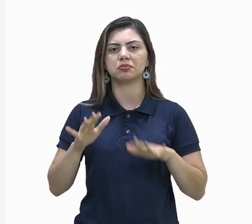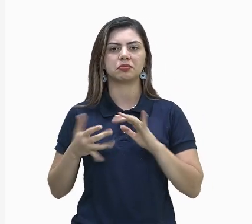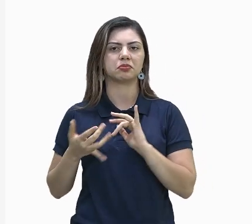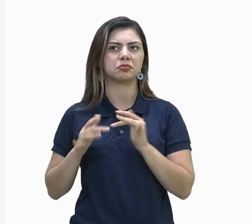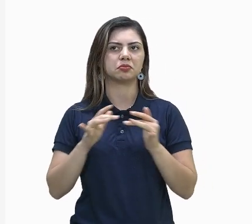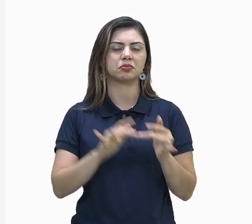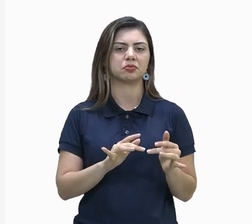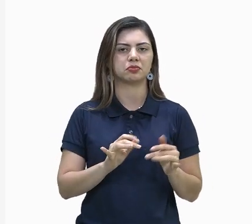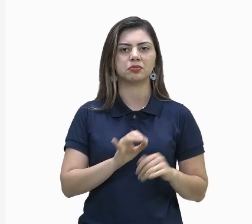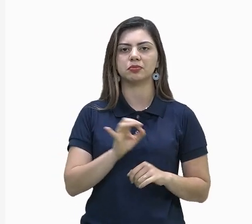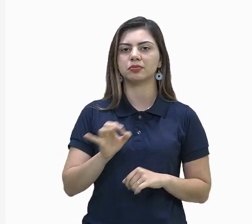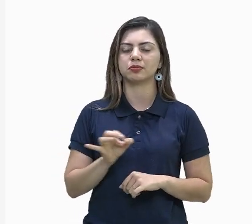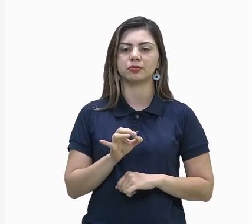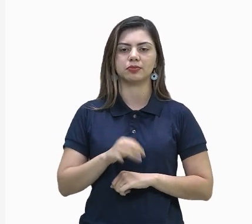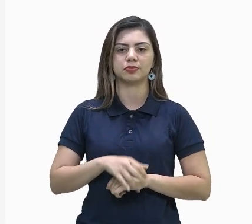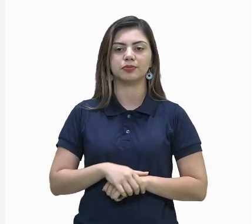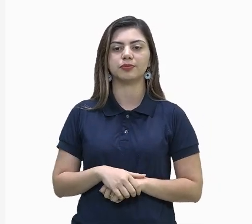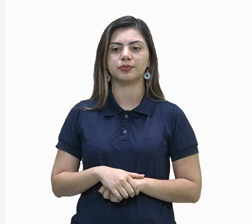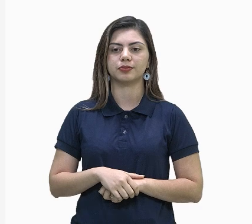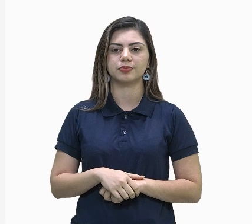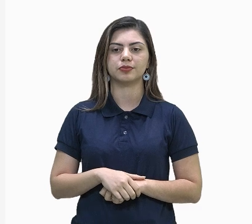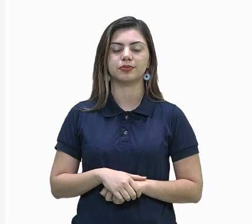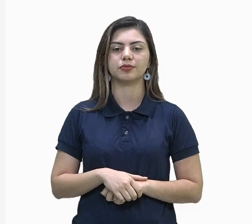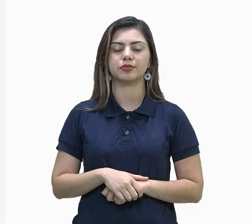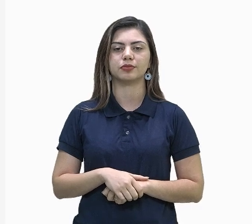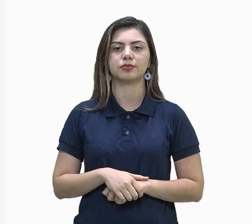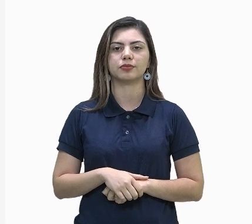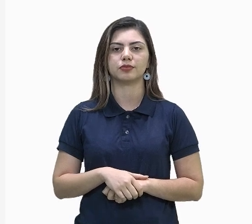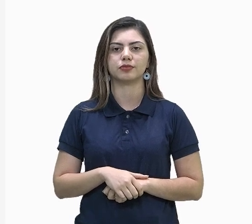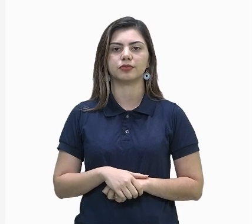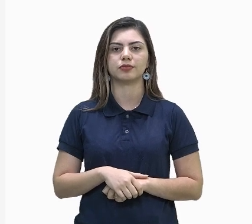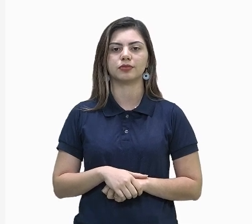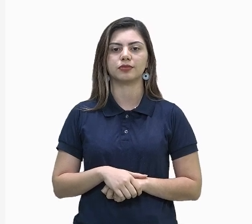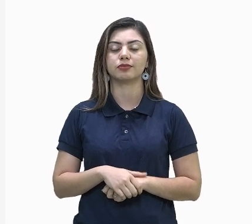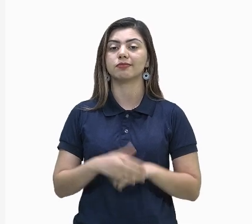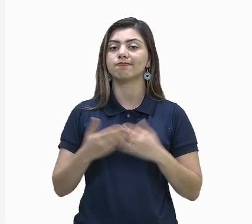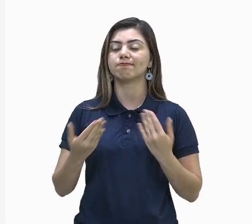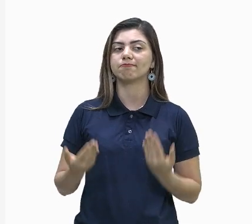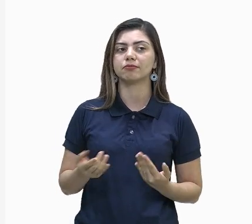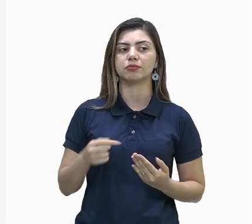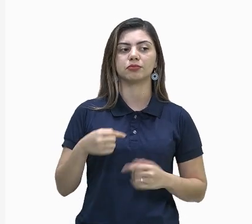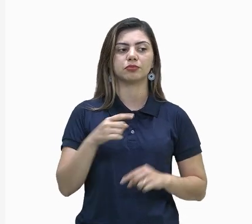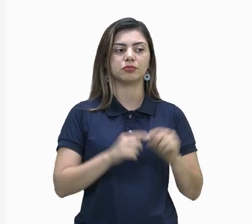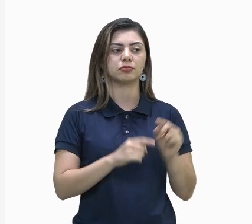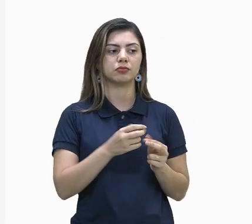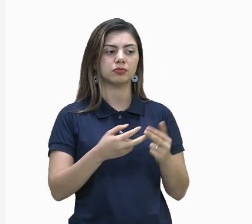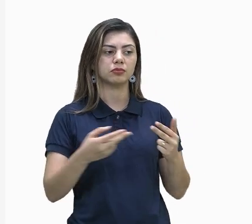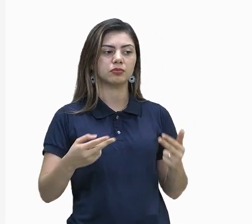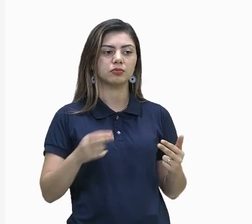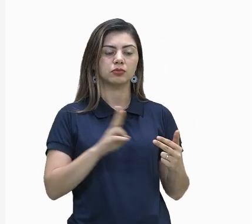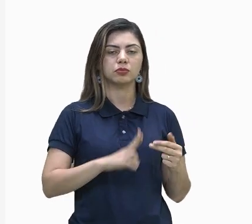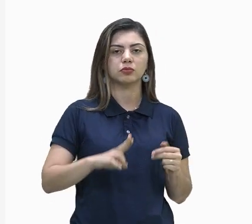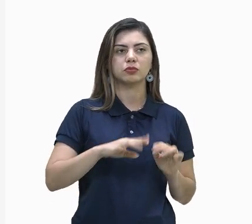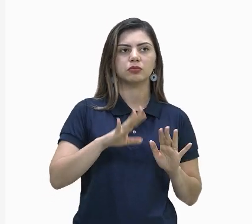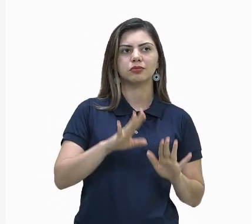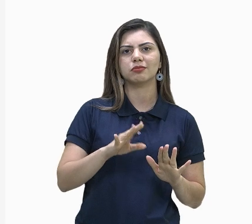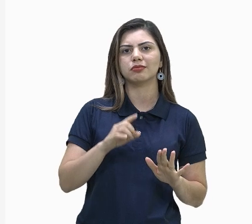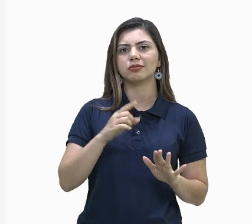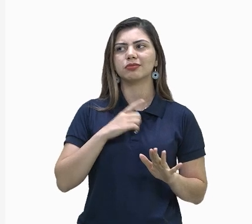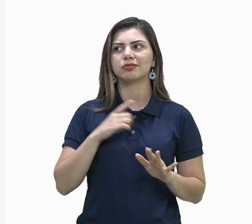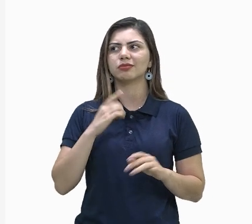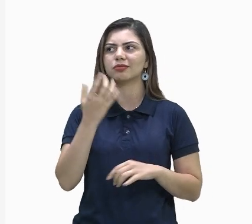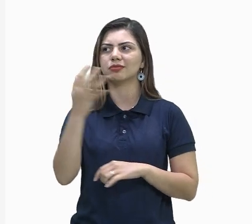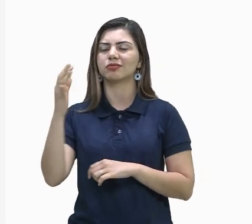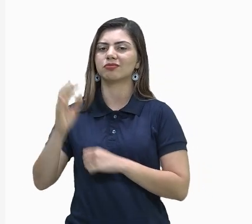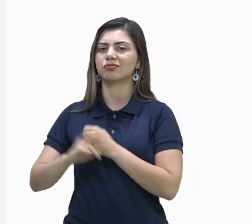determinada situação, traz impacto para a natureza, porque você já Porque vocês já